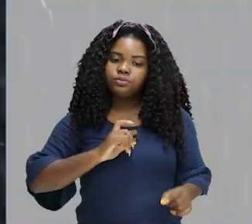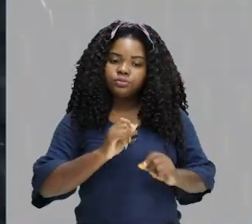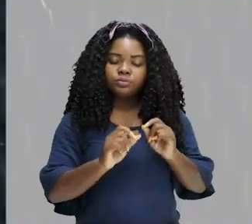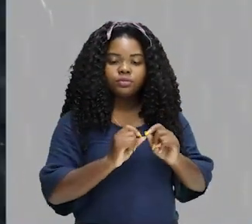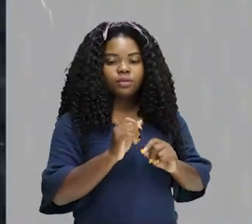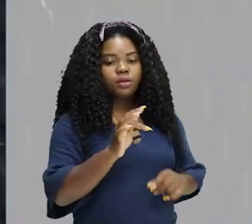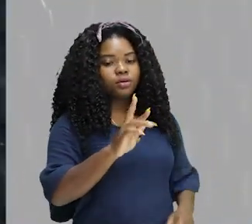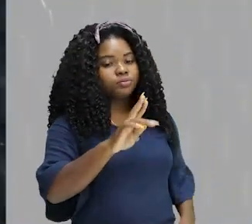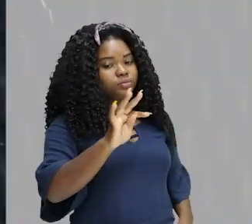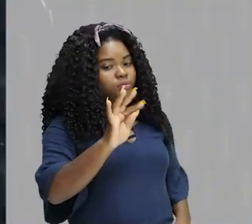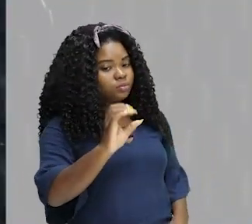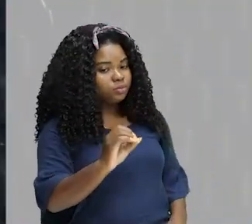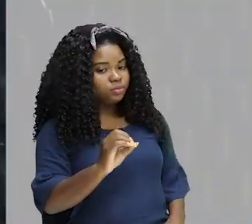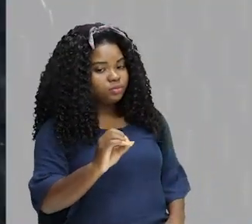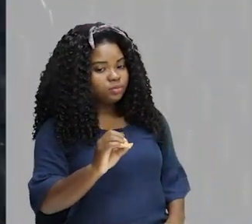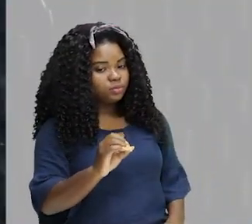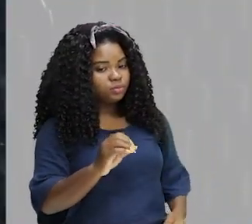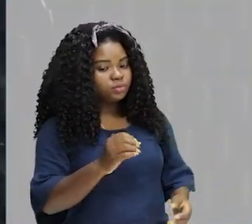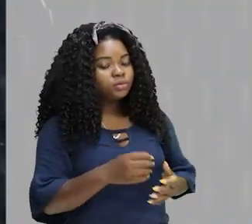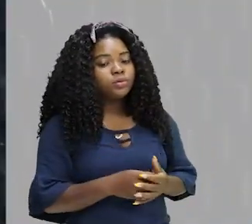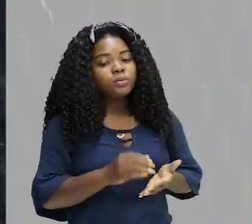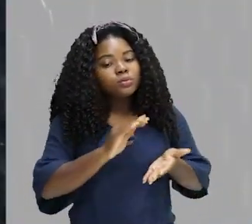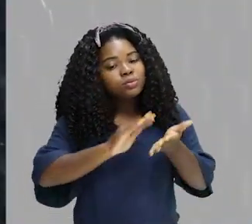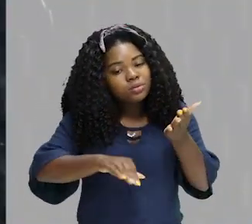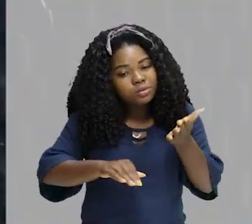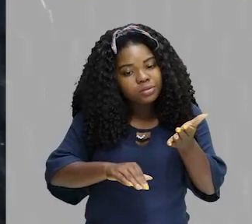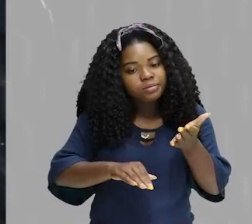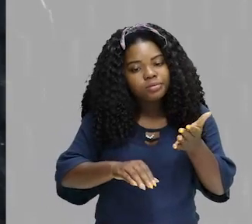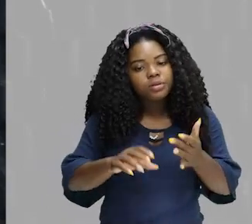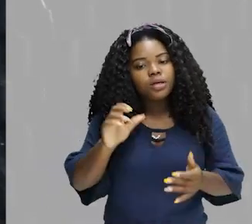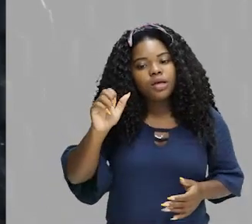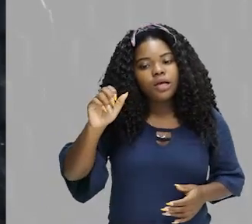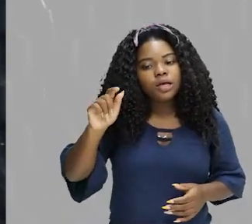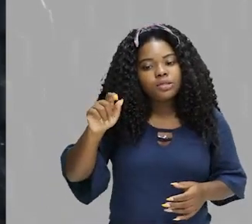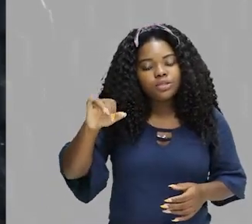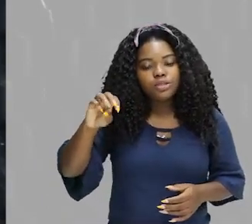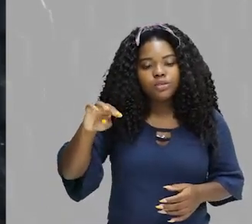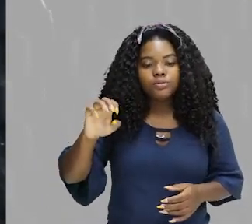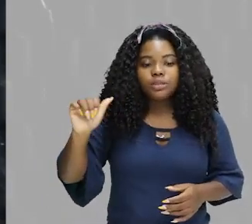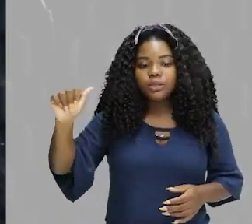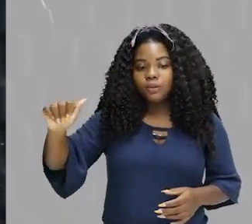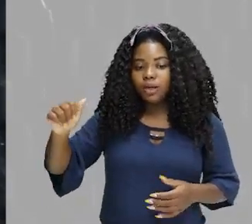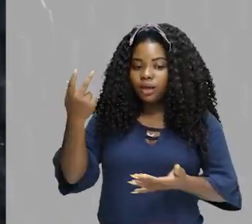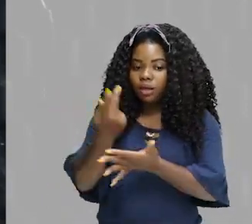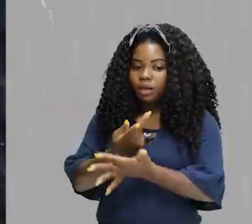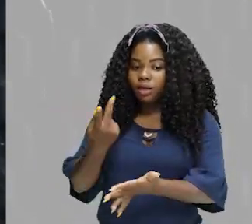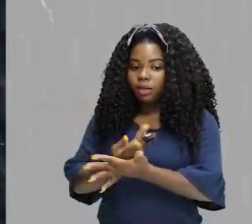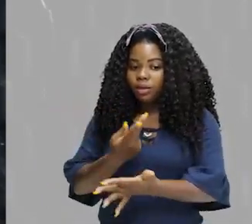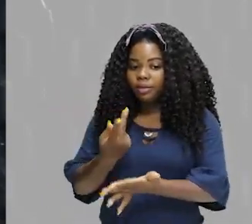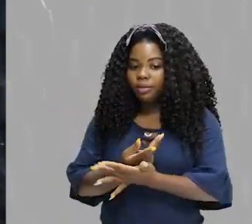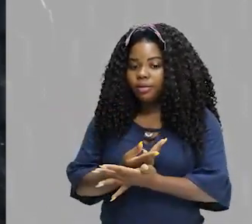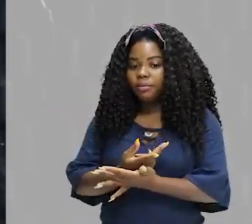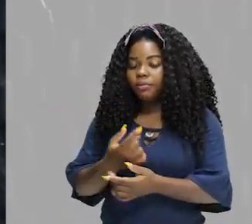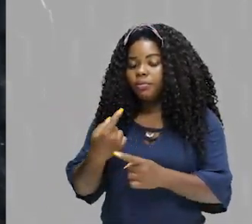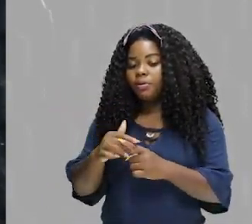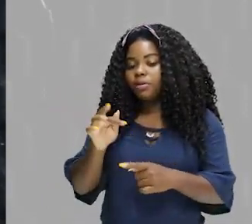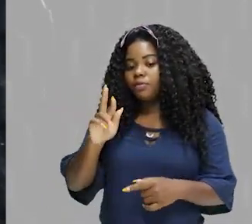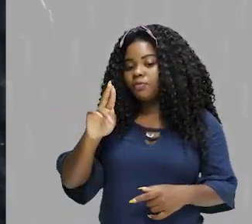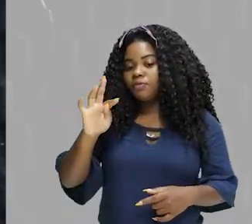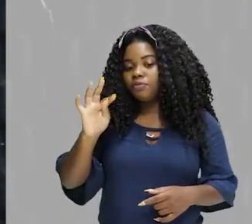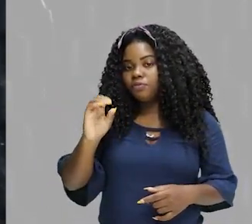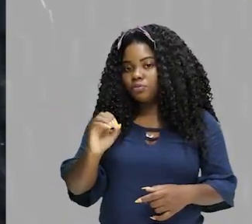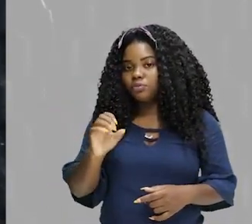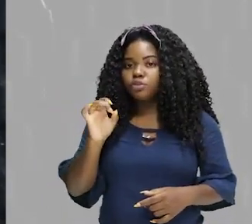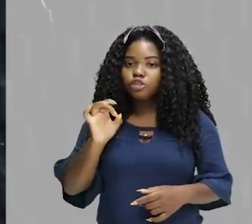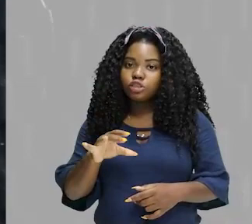excluindo a gimnosperma. Eu quero uma característica que envolva as 2. Então, a letra A está errada porque fruto só vai estar presente nas